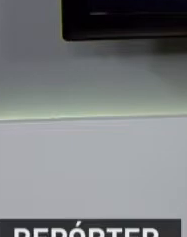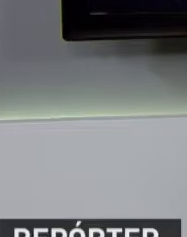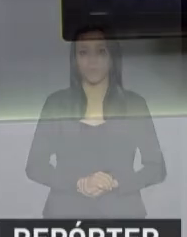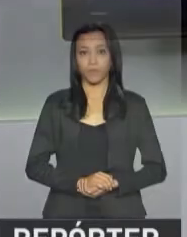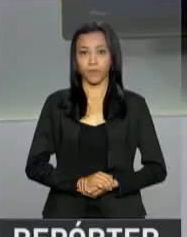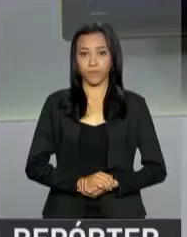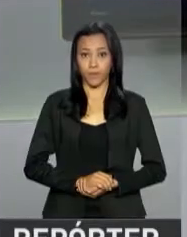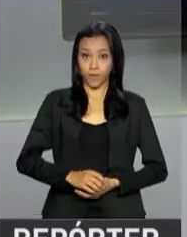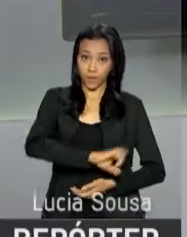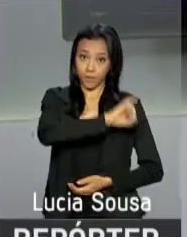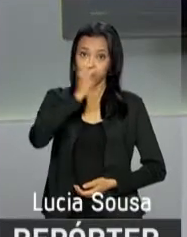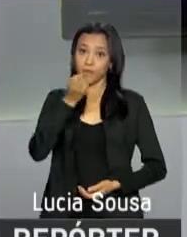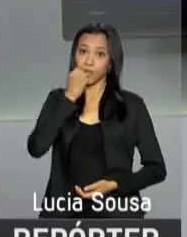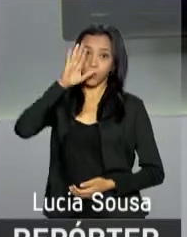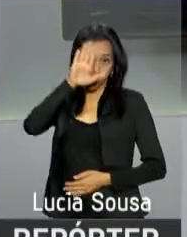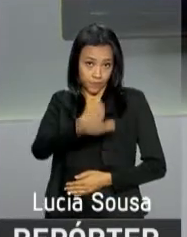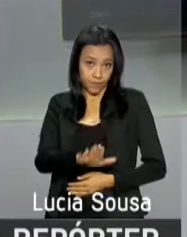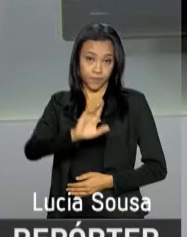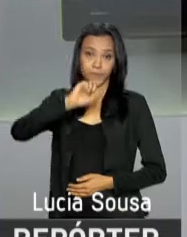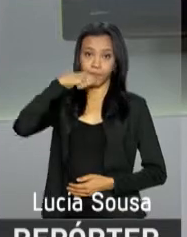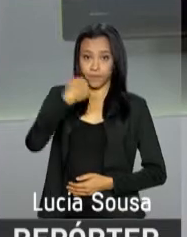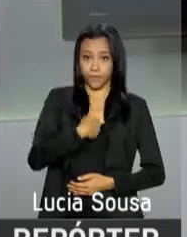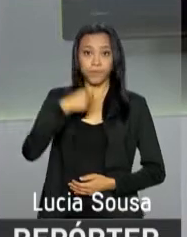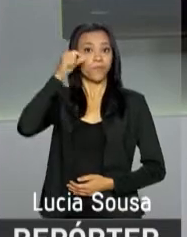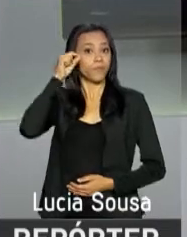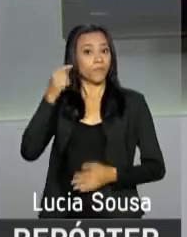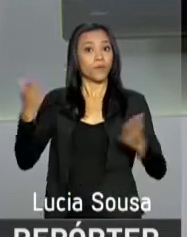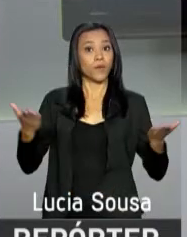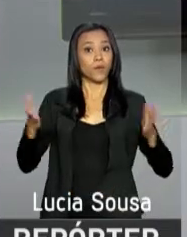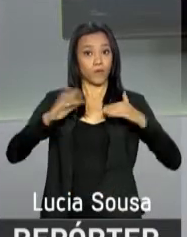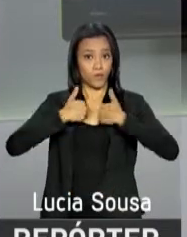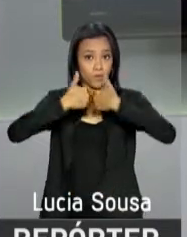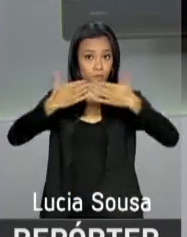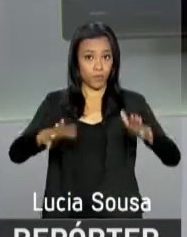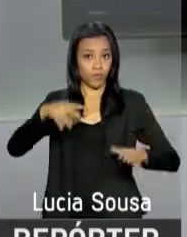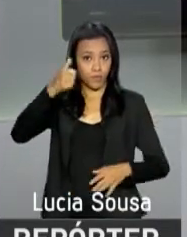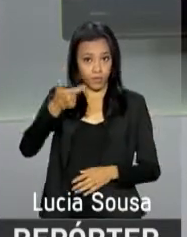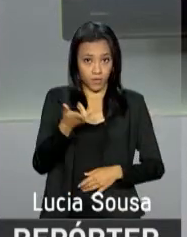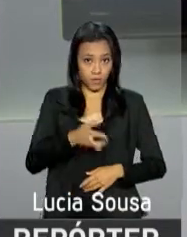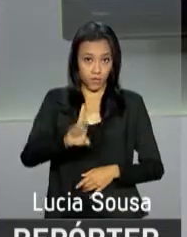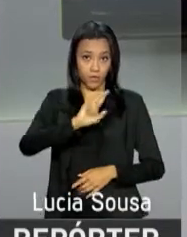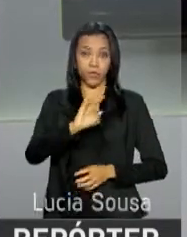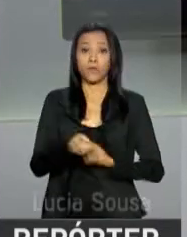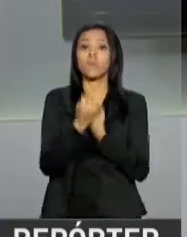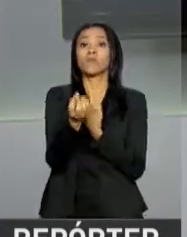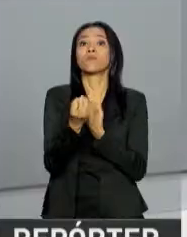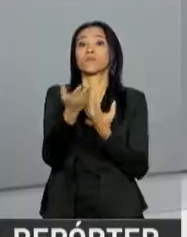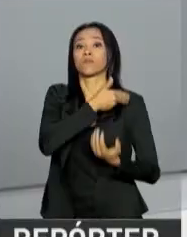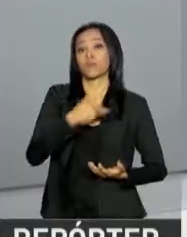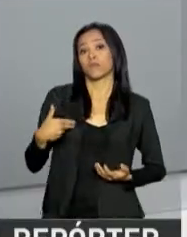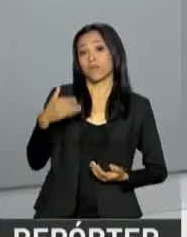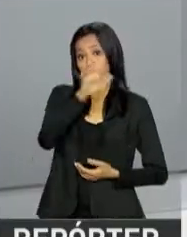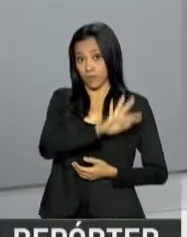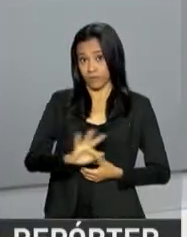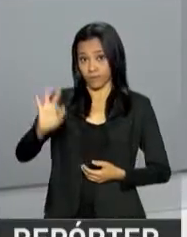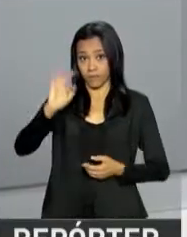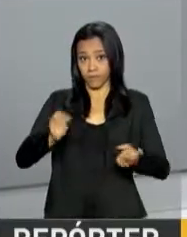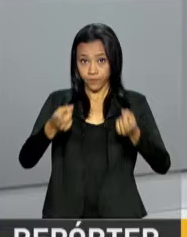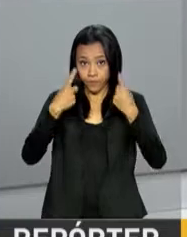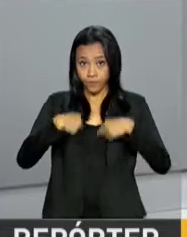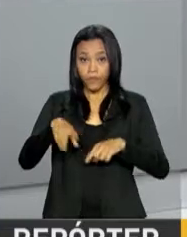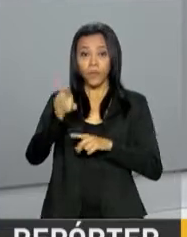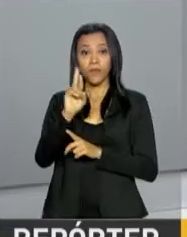olá boa tarde sou lilia reis e começa agora o repórter nbr com as notícias do governo federal a receita federal